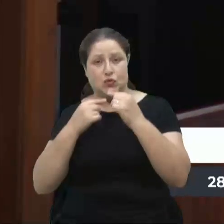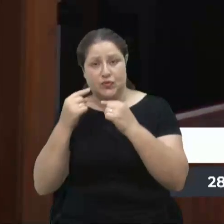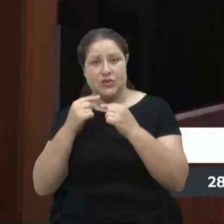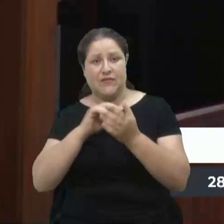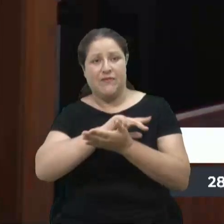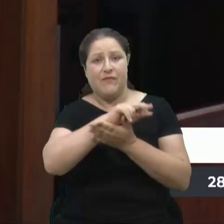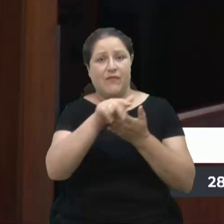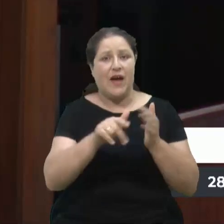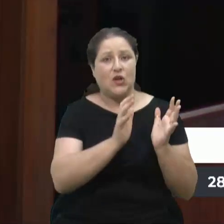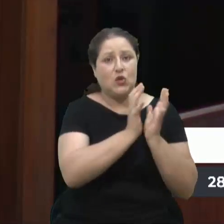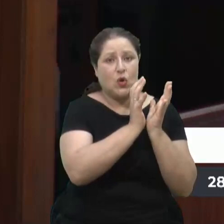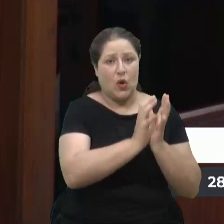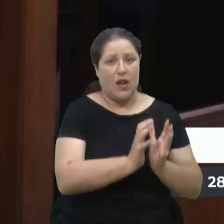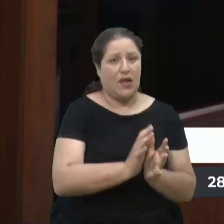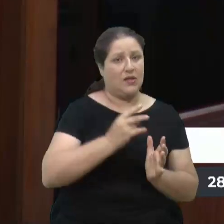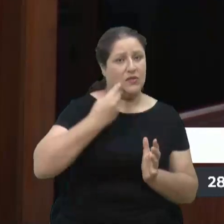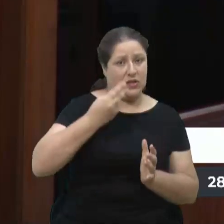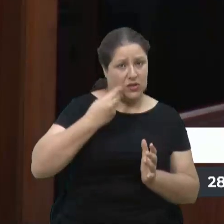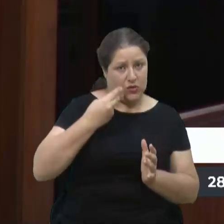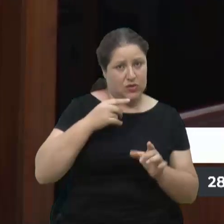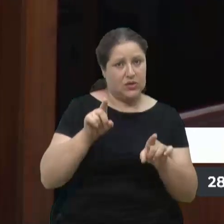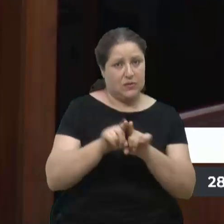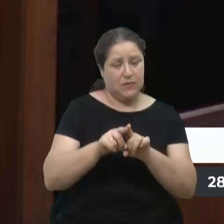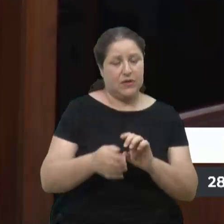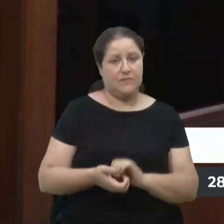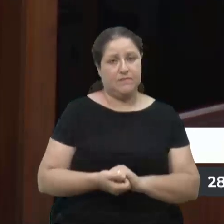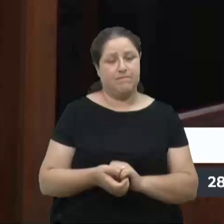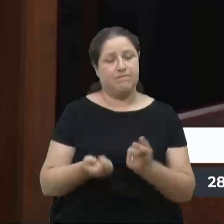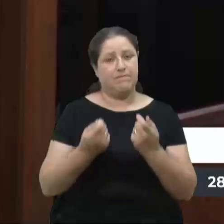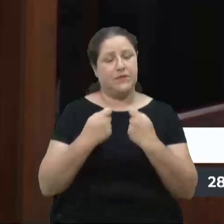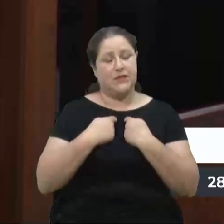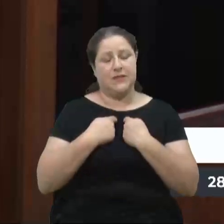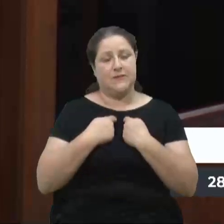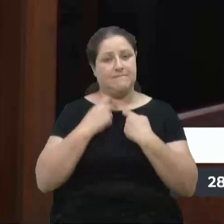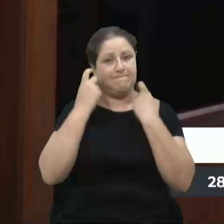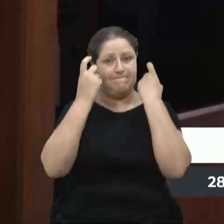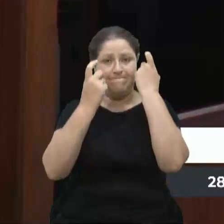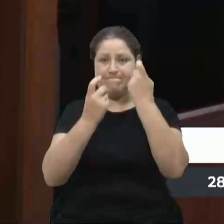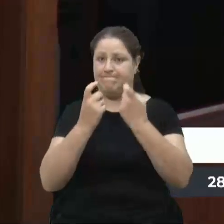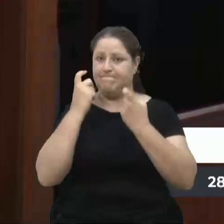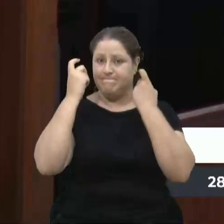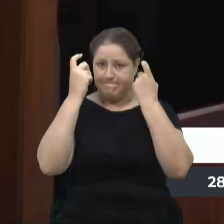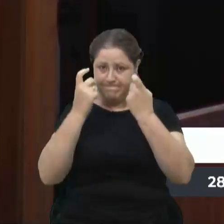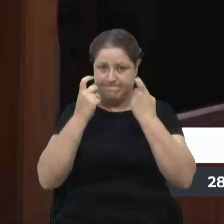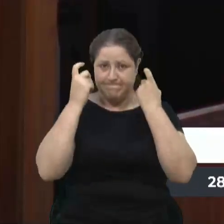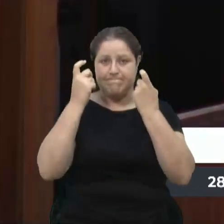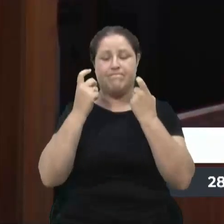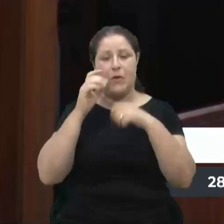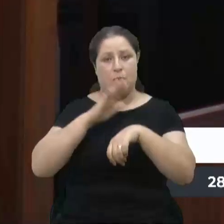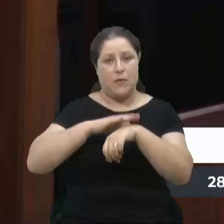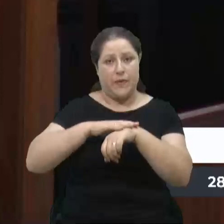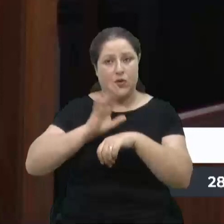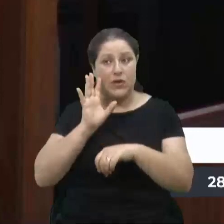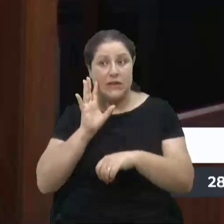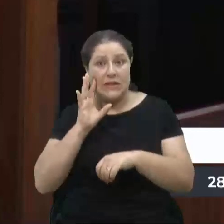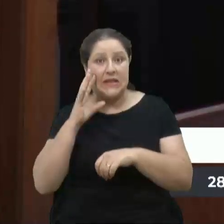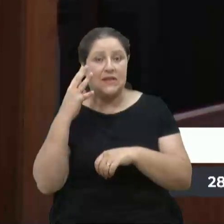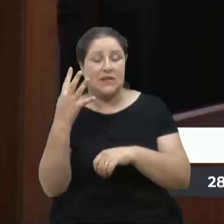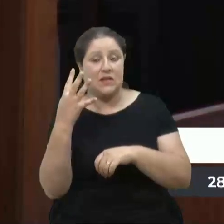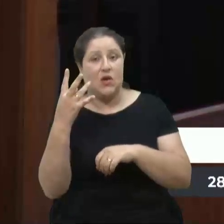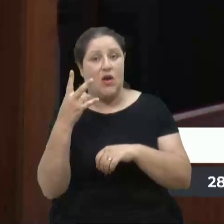vários colegas. Me causa muita preocupação uma decisão que